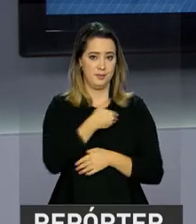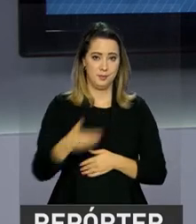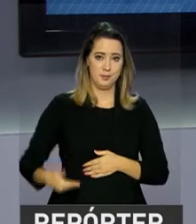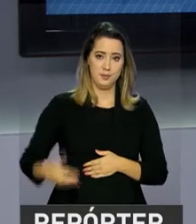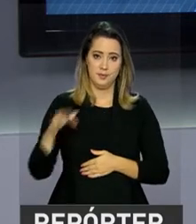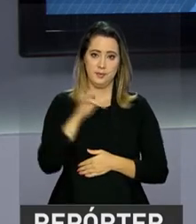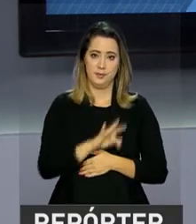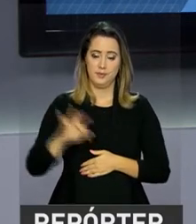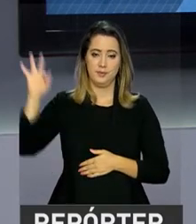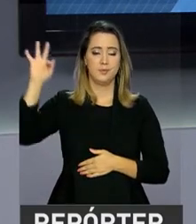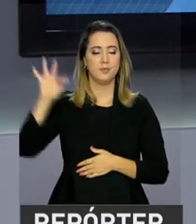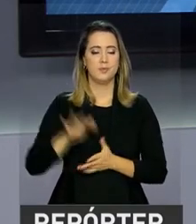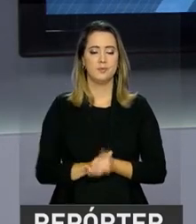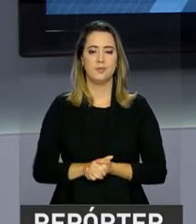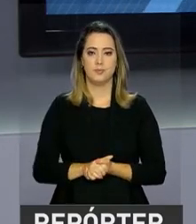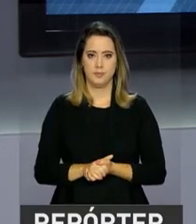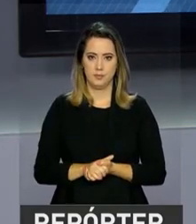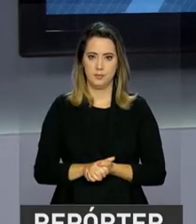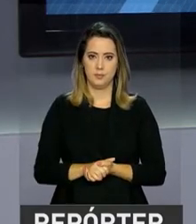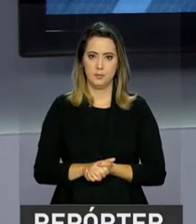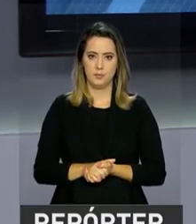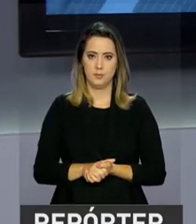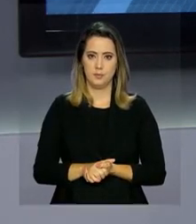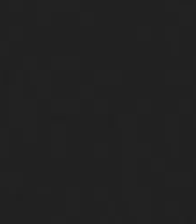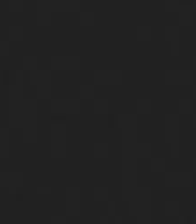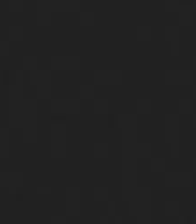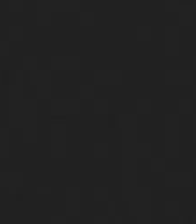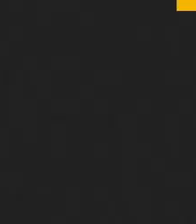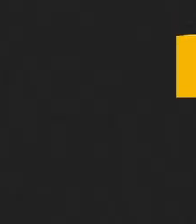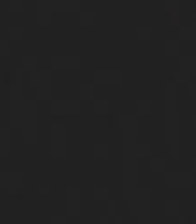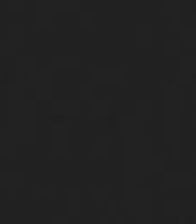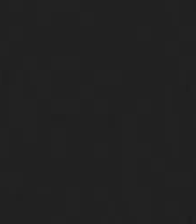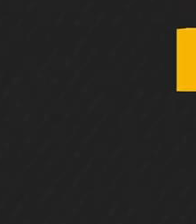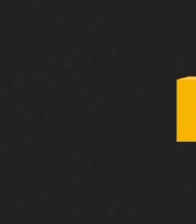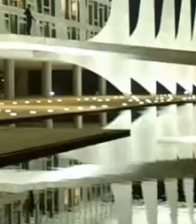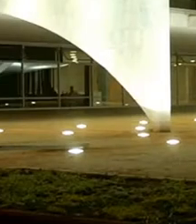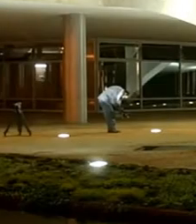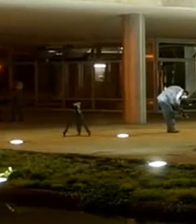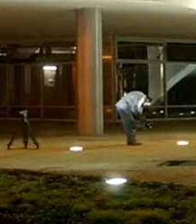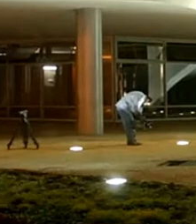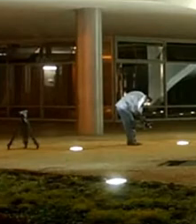aqui com a gente na NBR, a TV do Governo Federal.